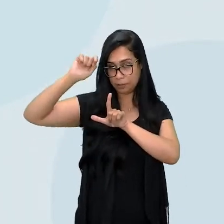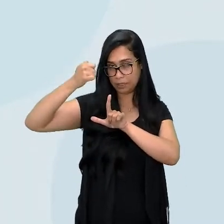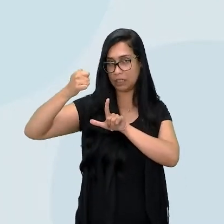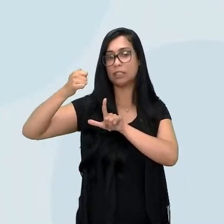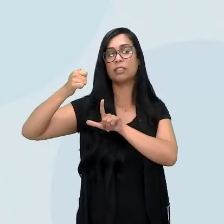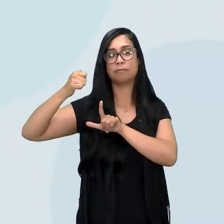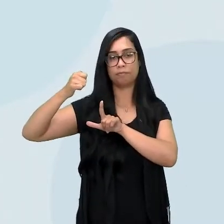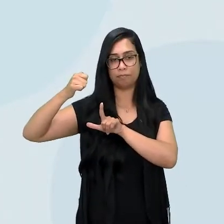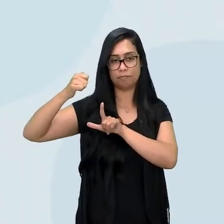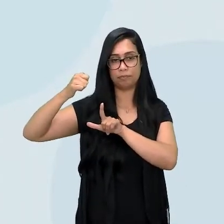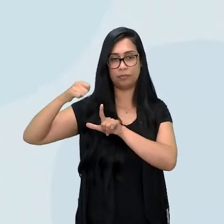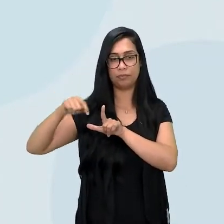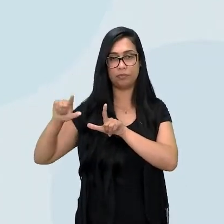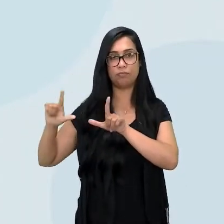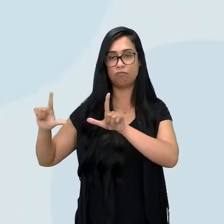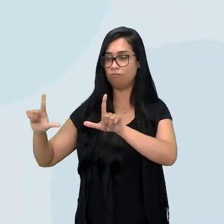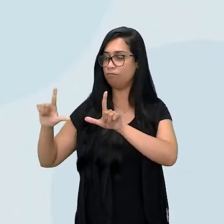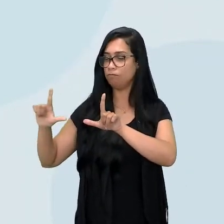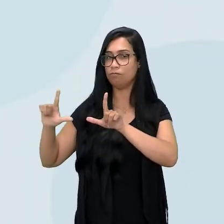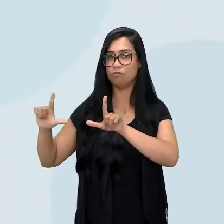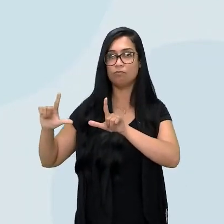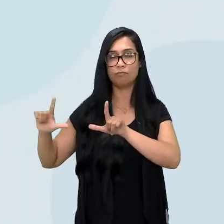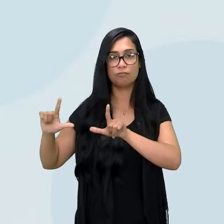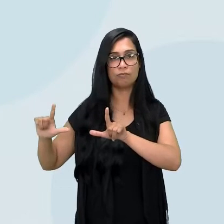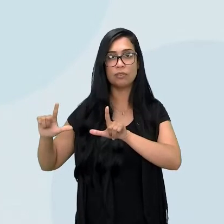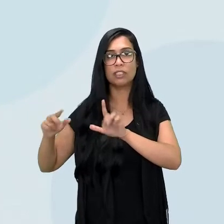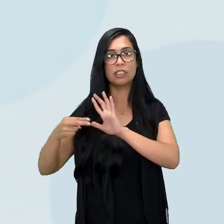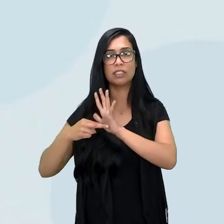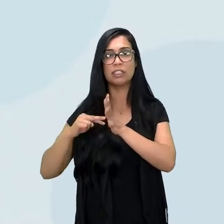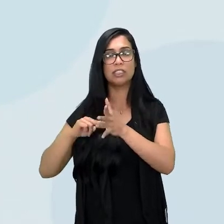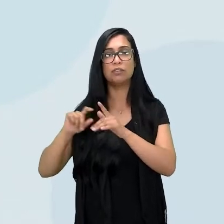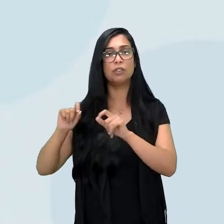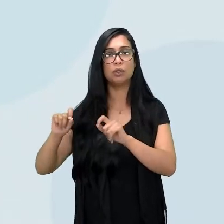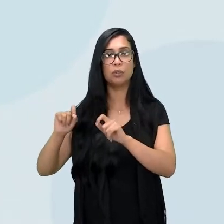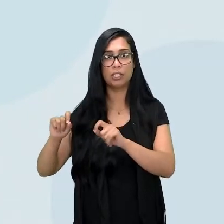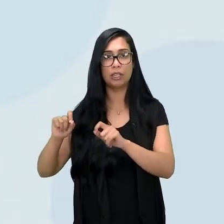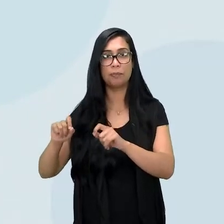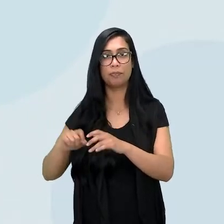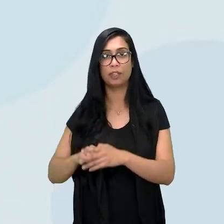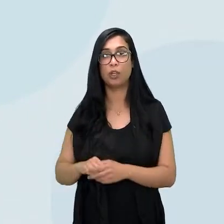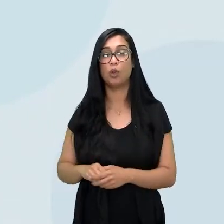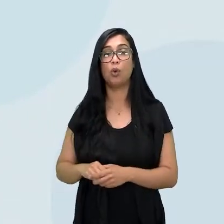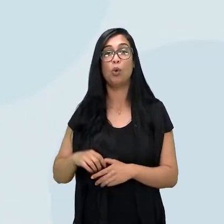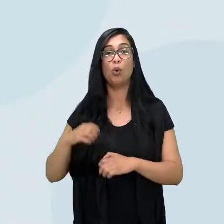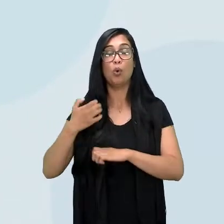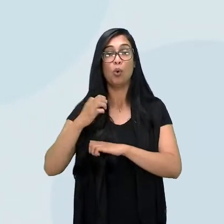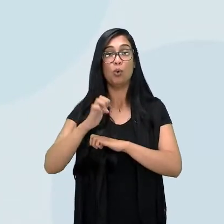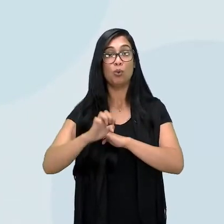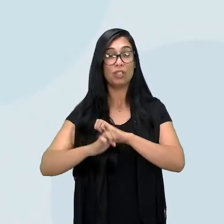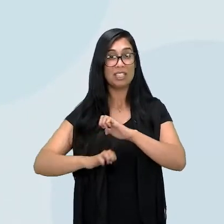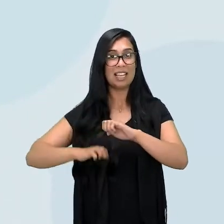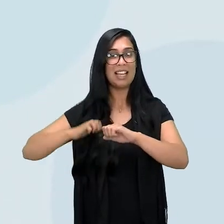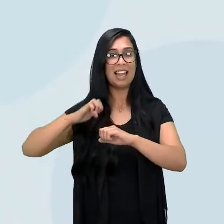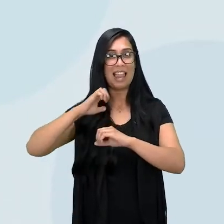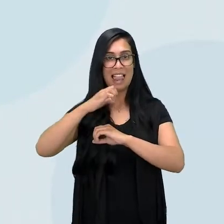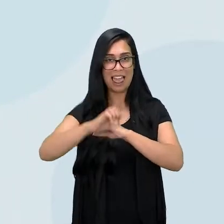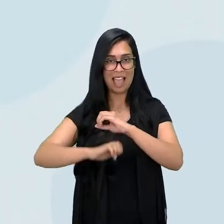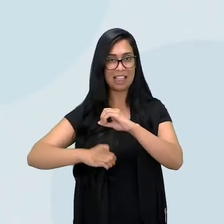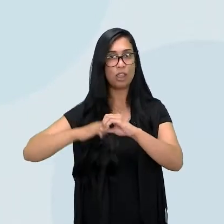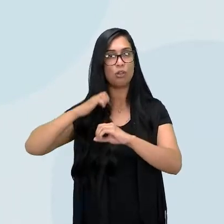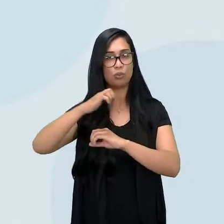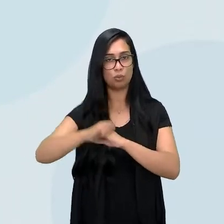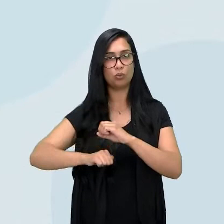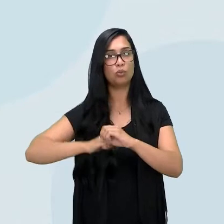placa aí é como se fizessem os elétrons se movimentarem, né? O movimento do elétron é o que a gente